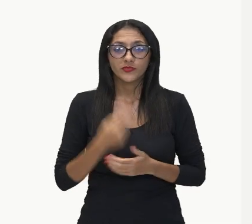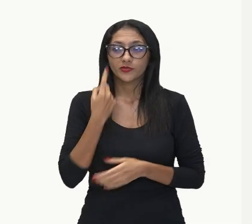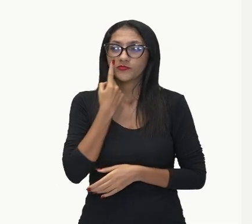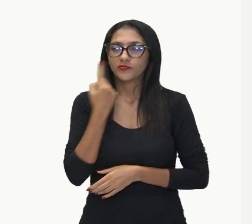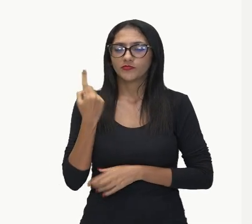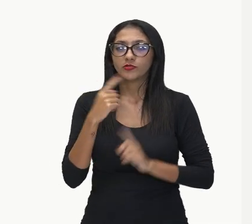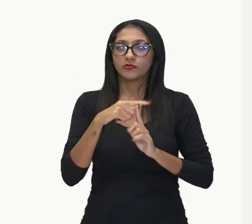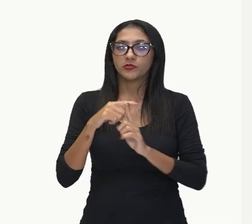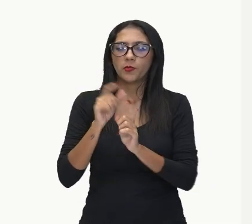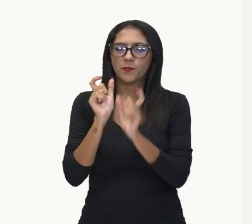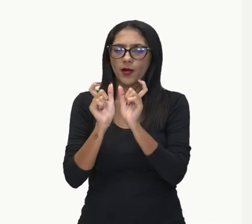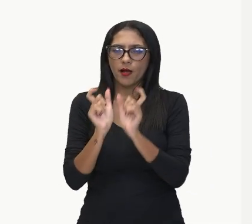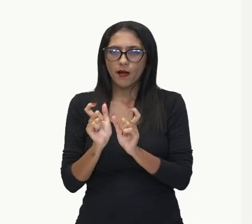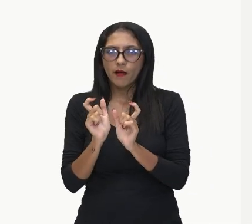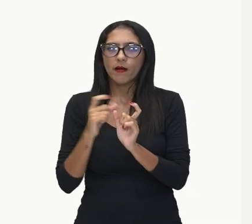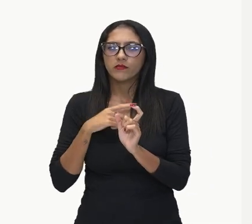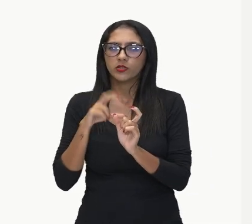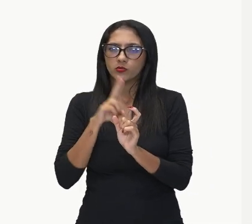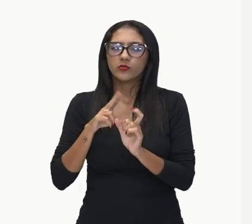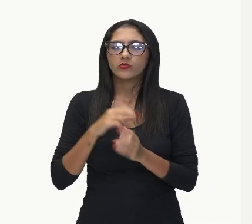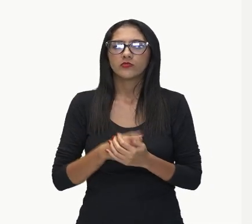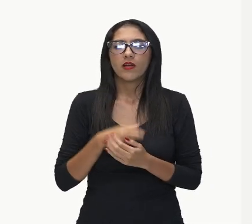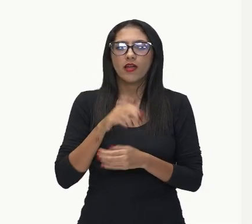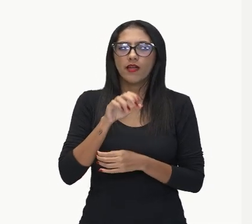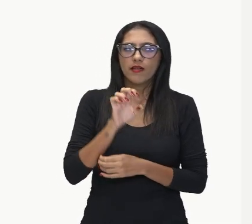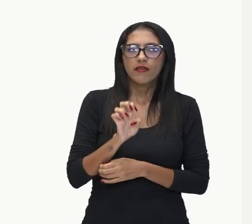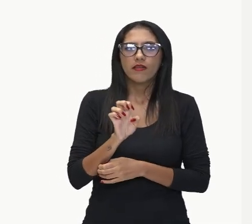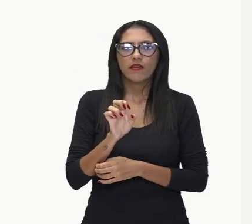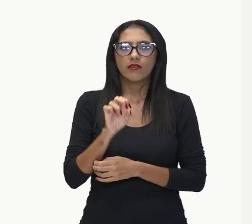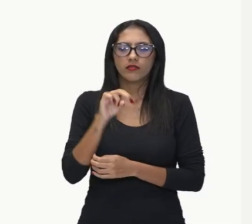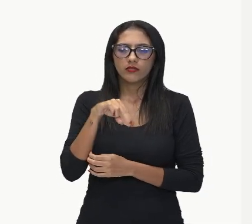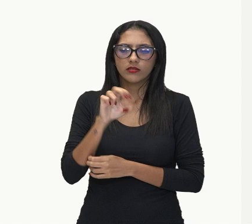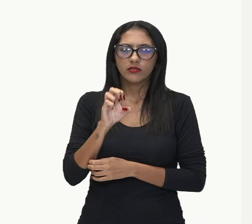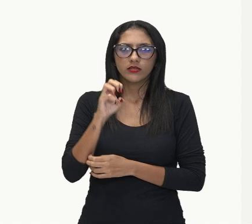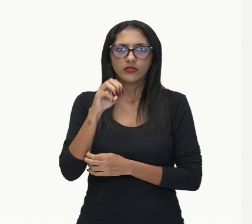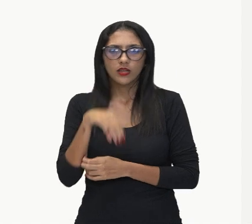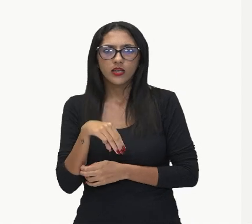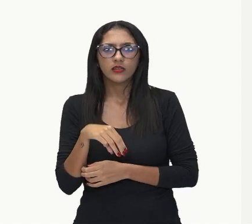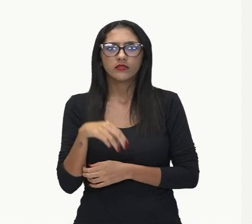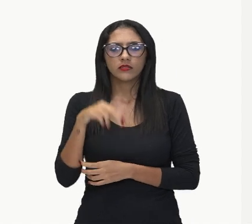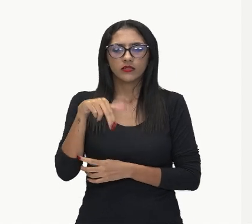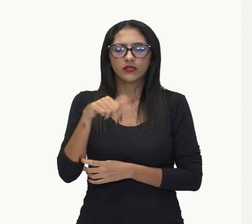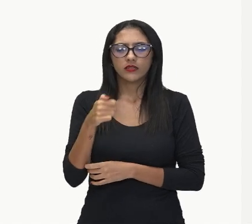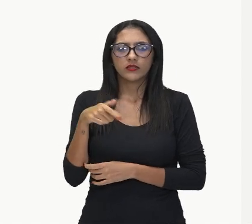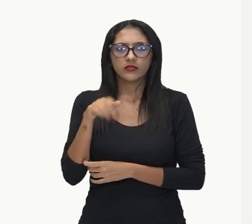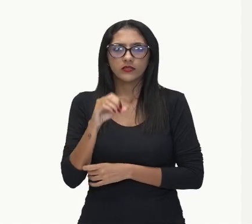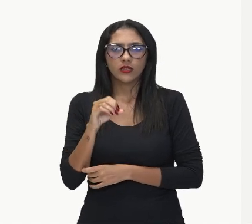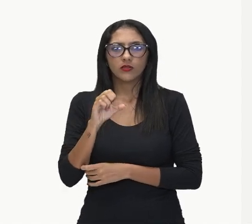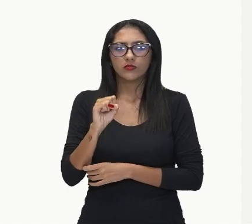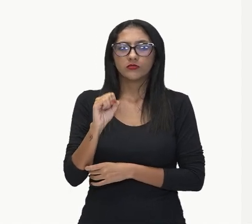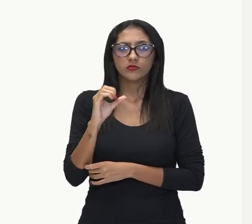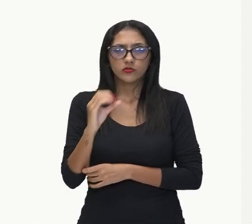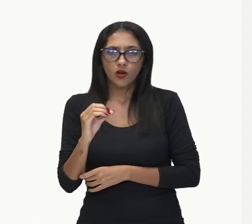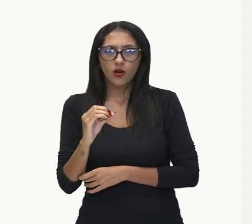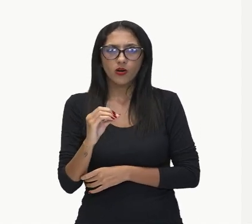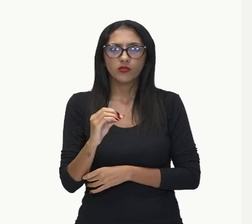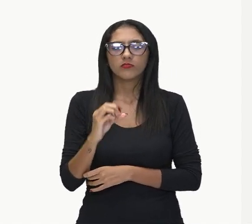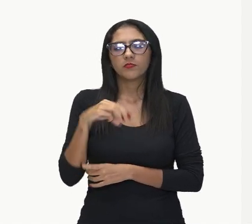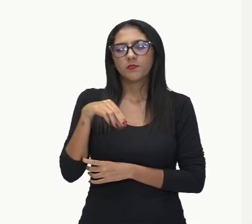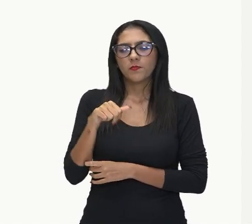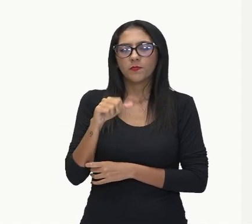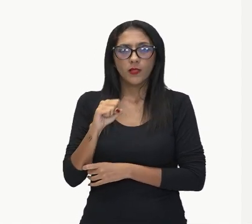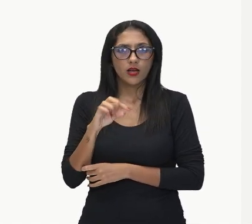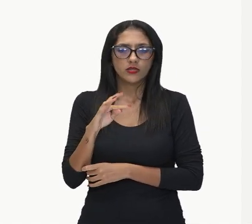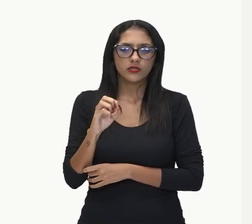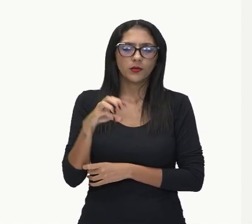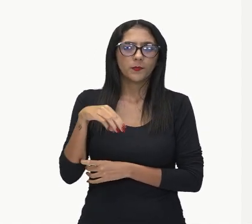aqui. Olha só, e, nem, não só, mas também, são apenas algumas das orações,